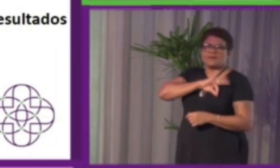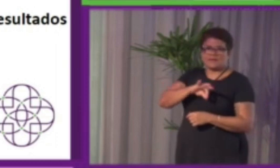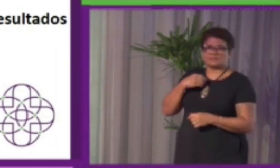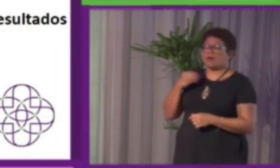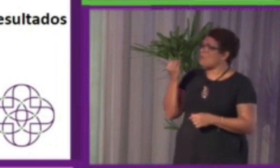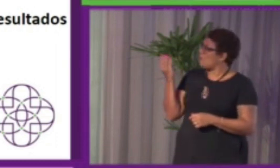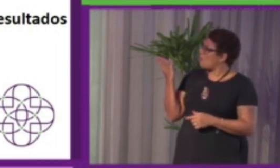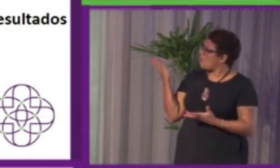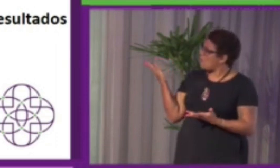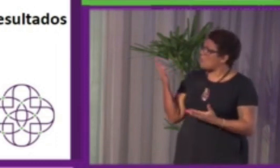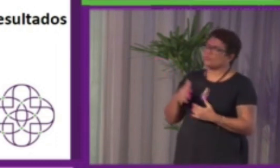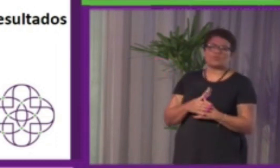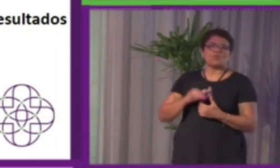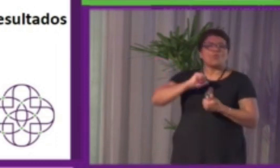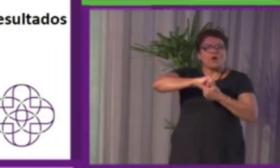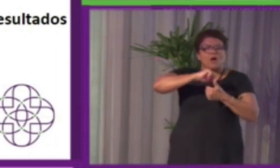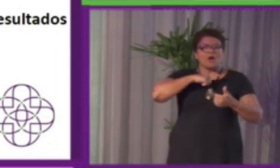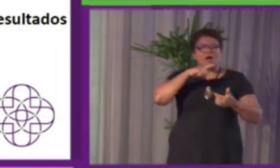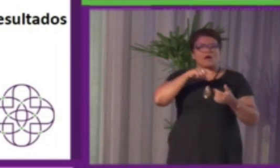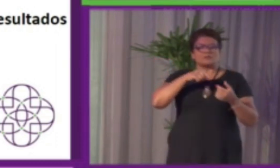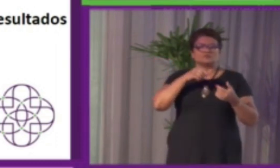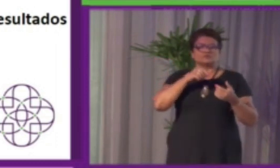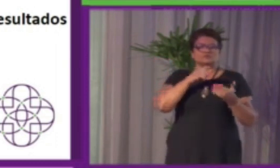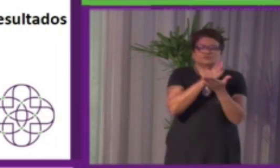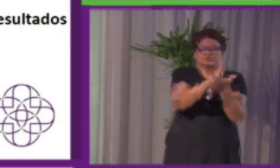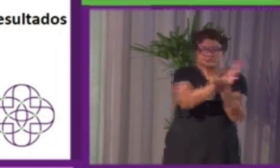gerado aí por essas três